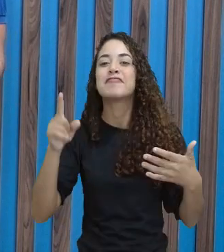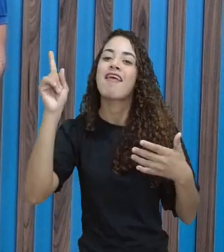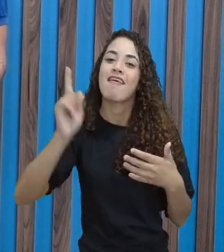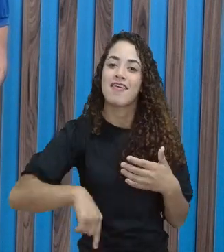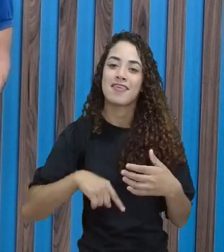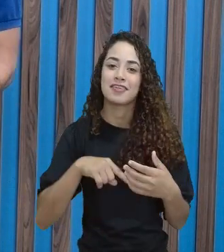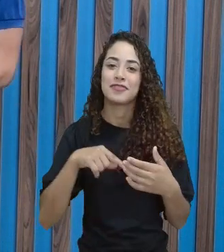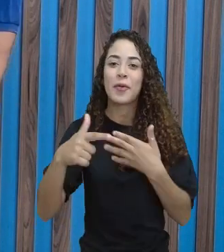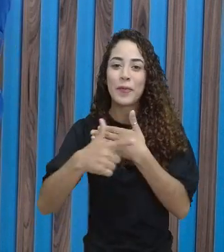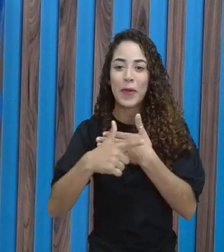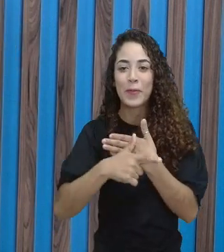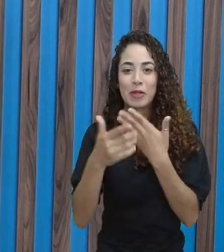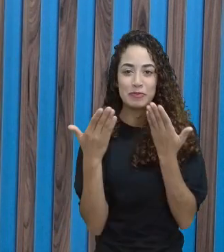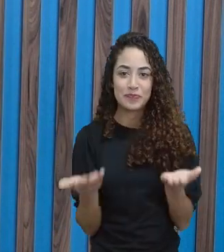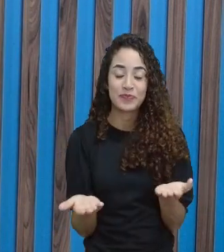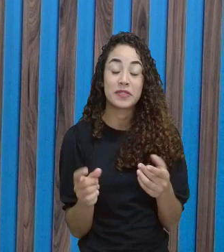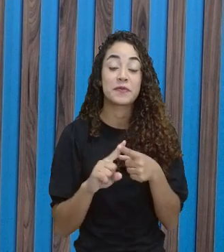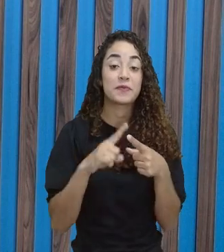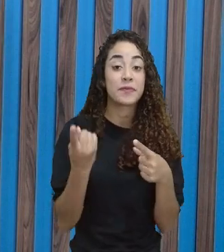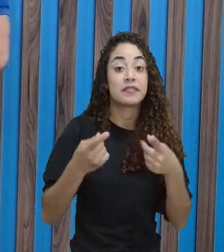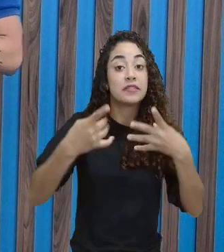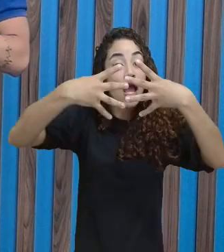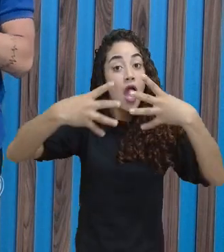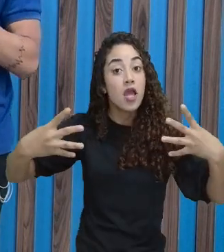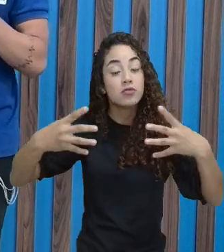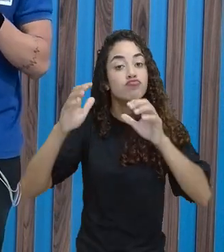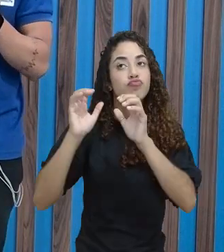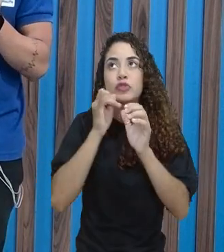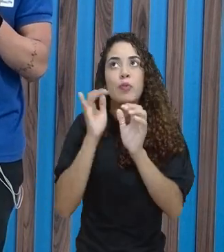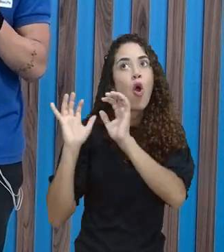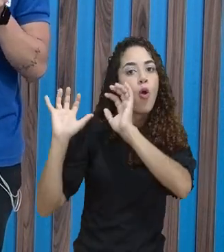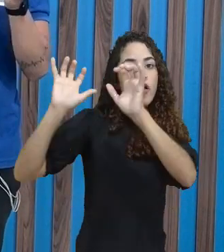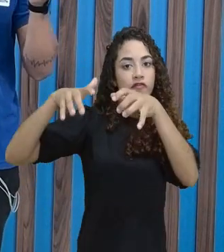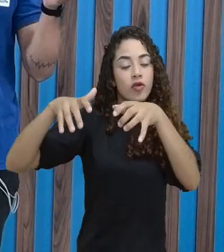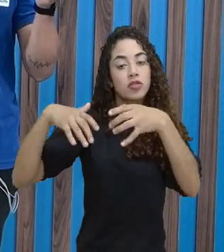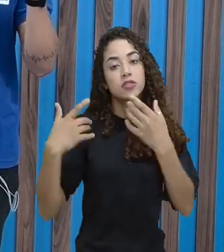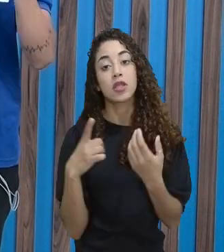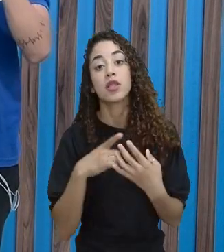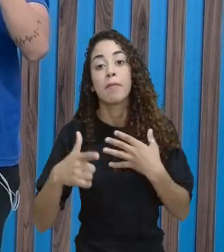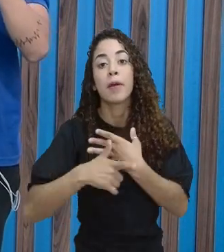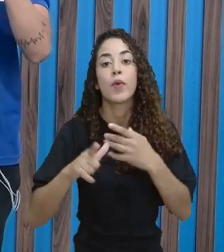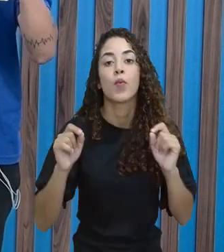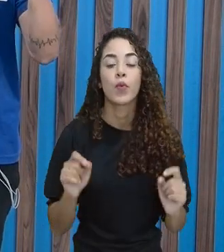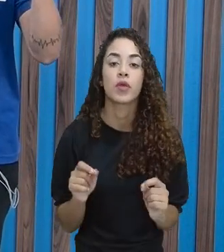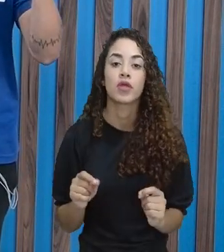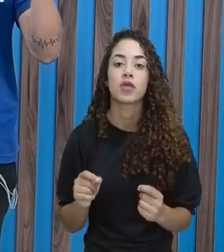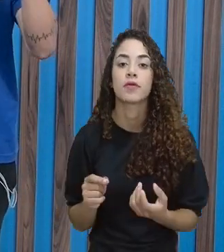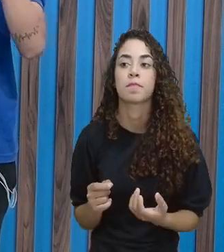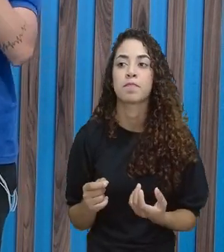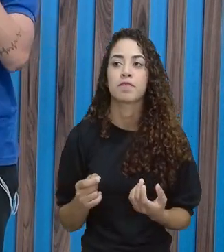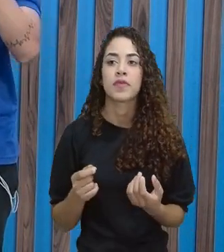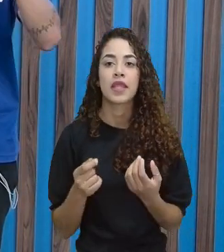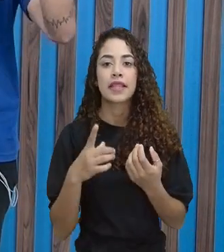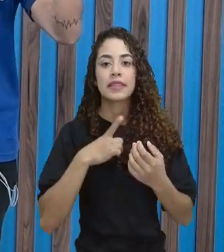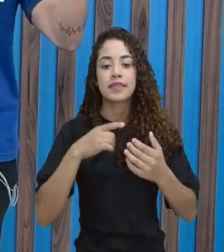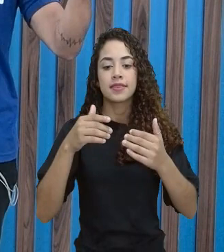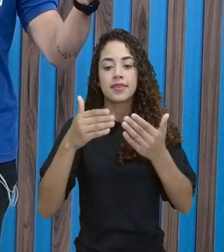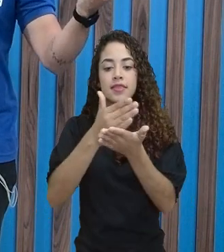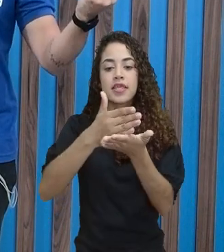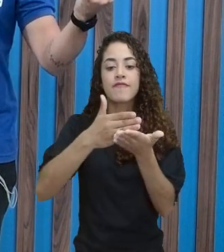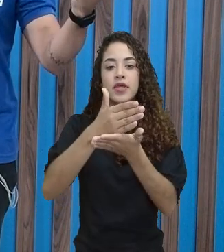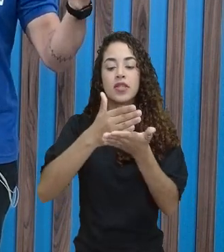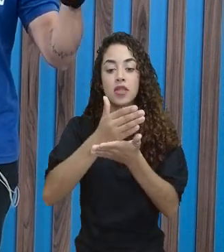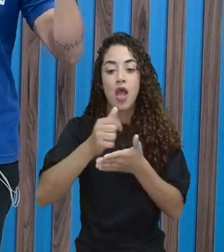essa função. Nos esportes de rede e parede, a gente tem ela como uma função ali de dividir